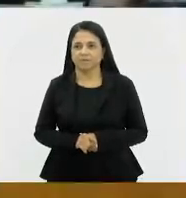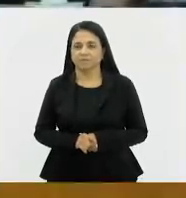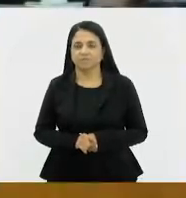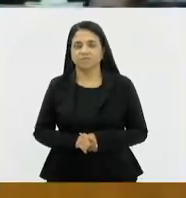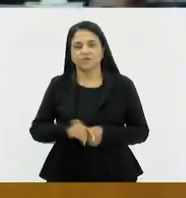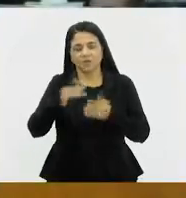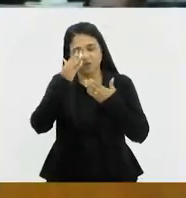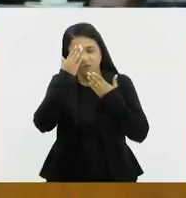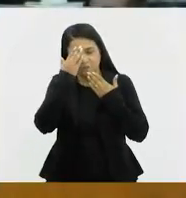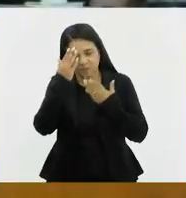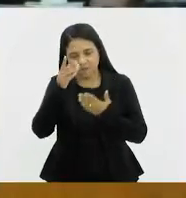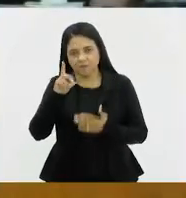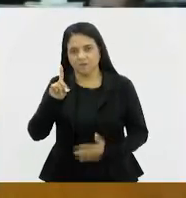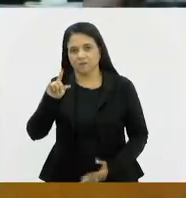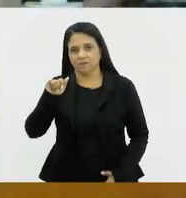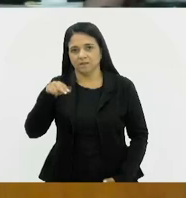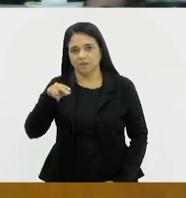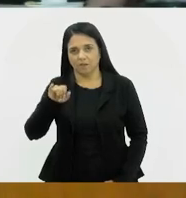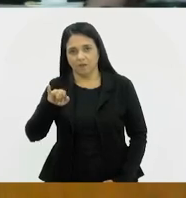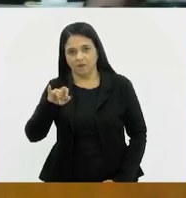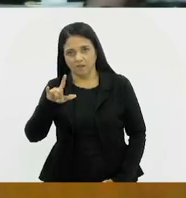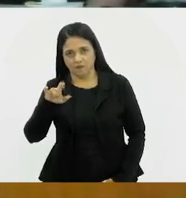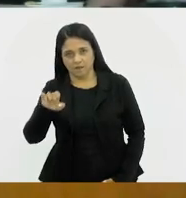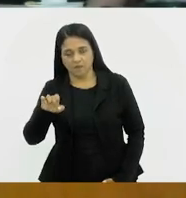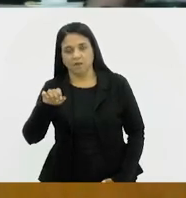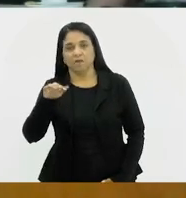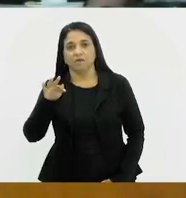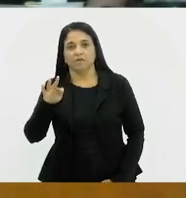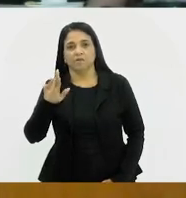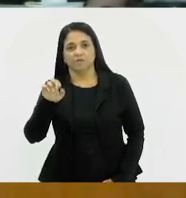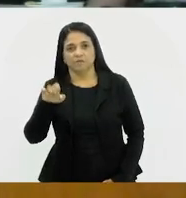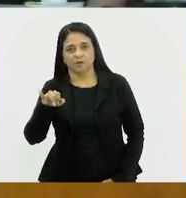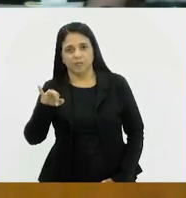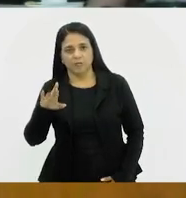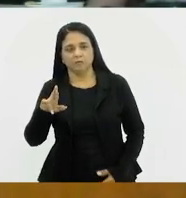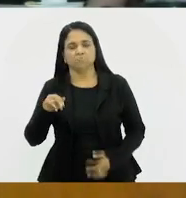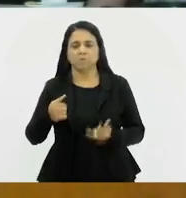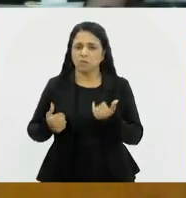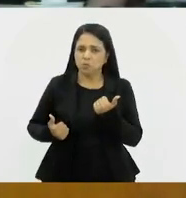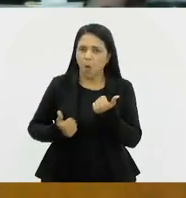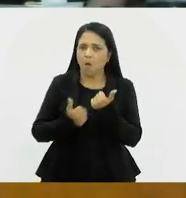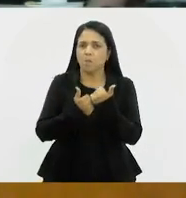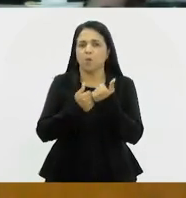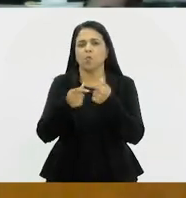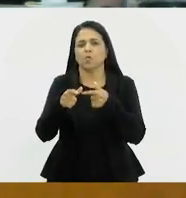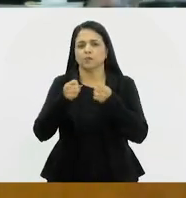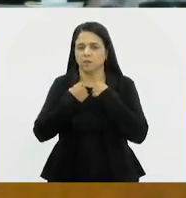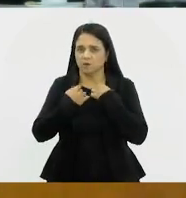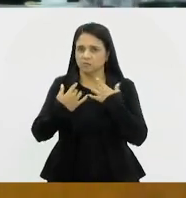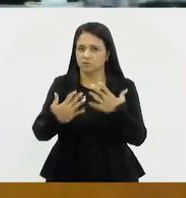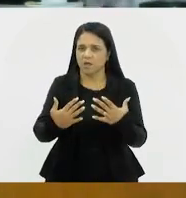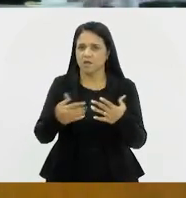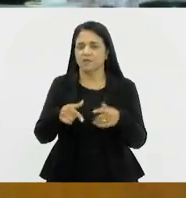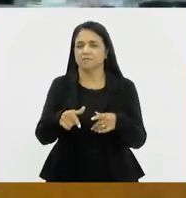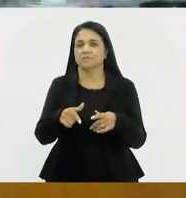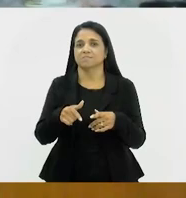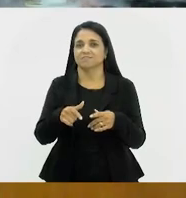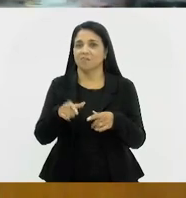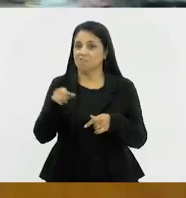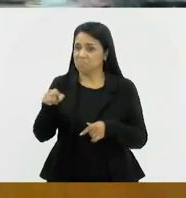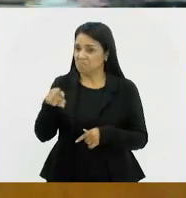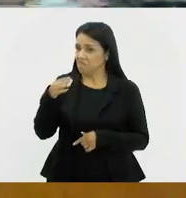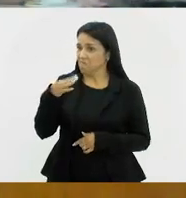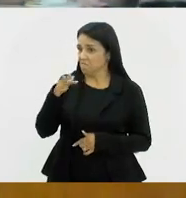Obrigado, Daniele Freire, pela sua colaboração aqui na nossa audiência. Se você tem uma fã, a fã é a Carla,